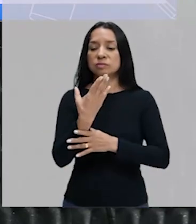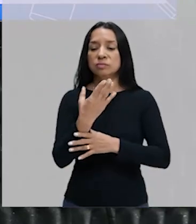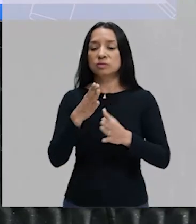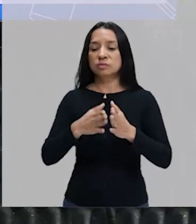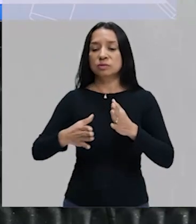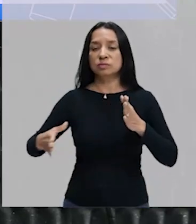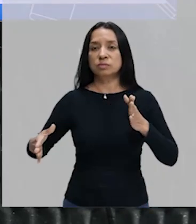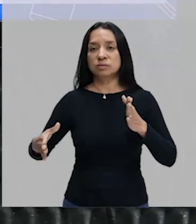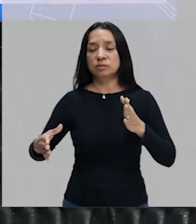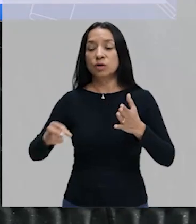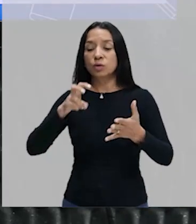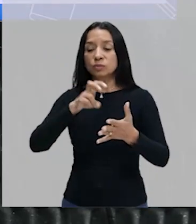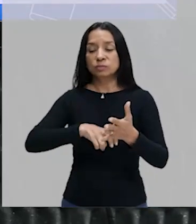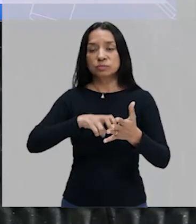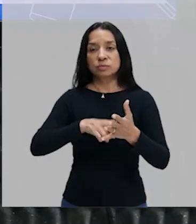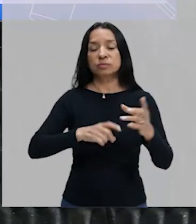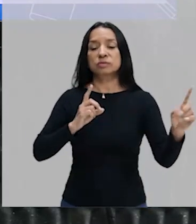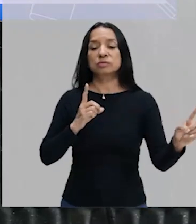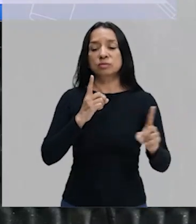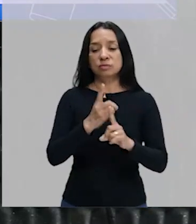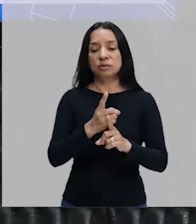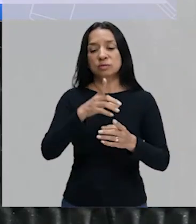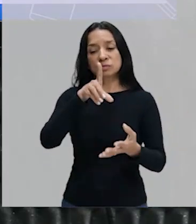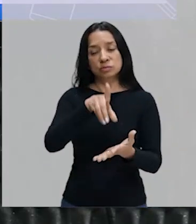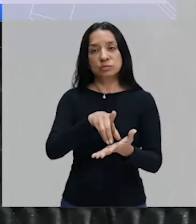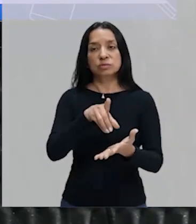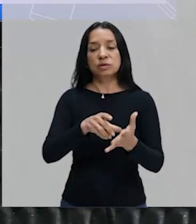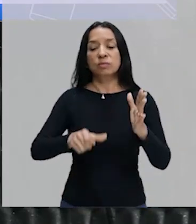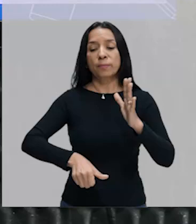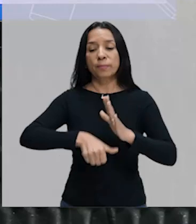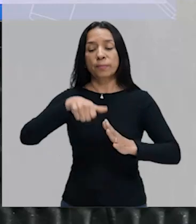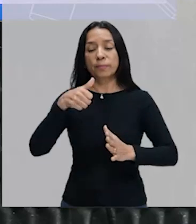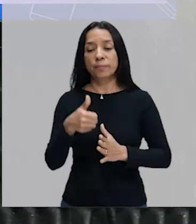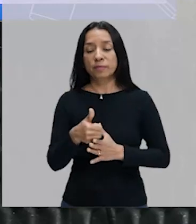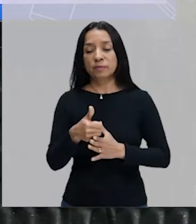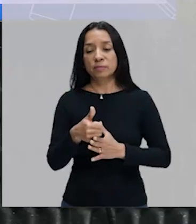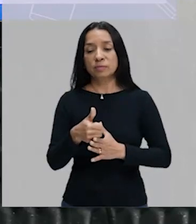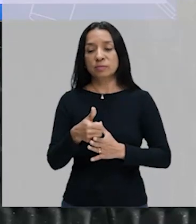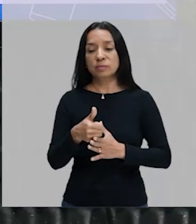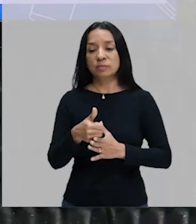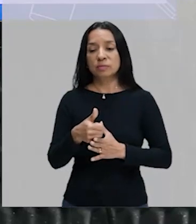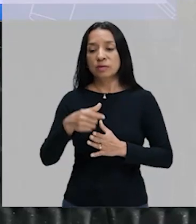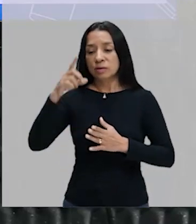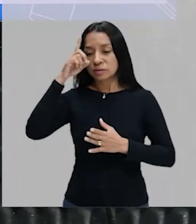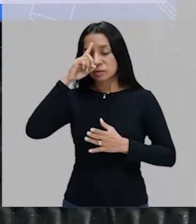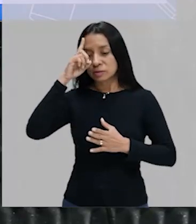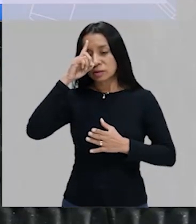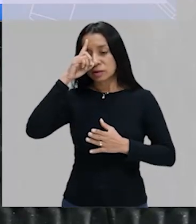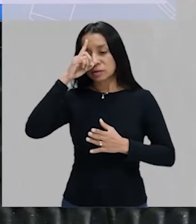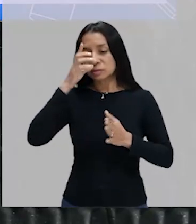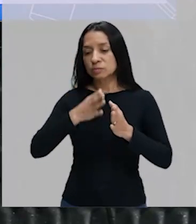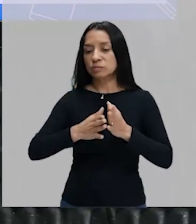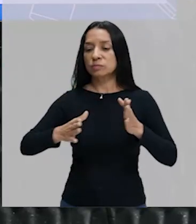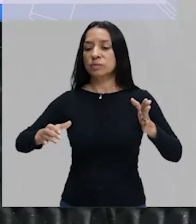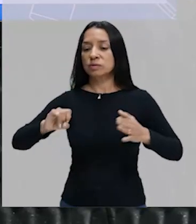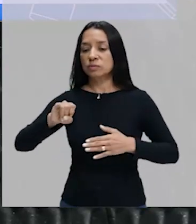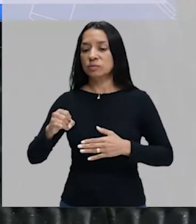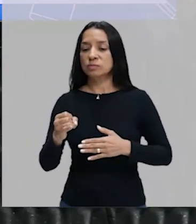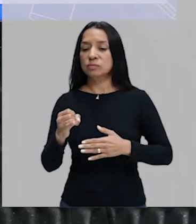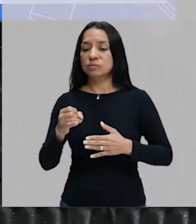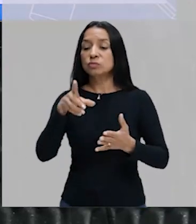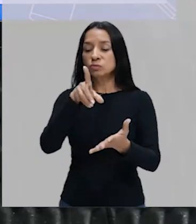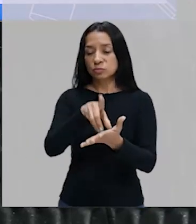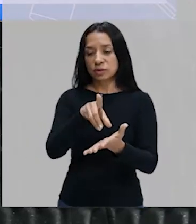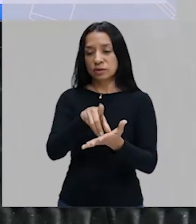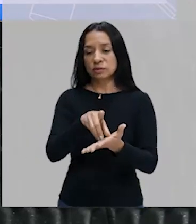né? Os fósseis que foram encontrados dos dinossauros pela primeira vez, eles datam do período Jurássico, tá? Lá aconteceu a abundância